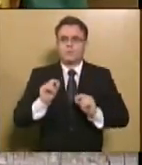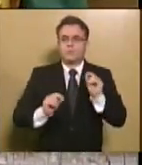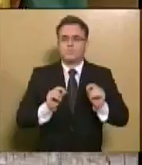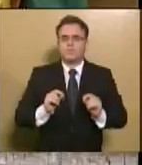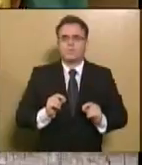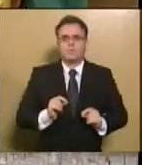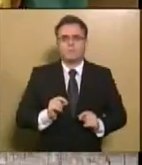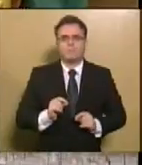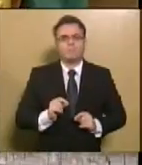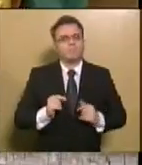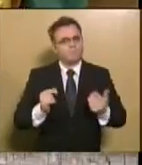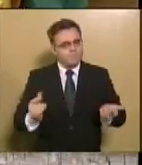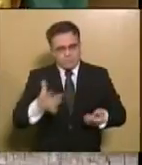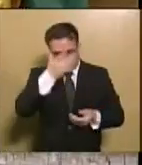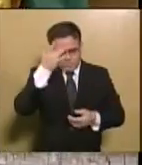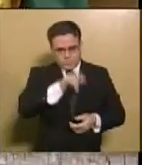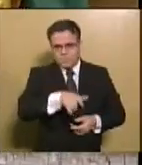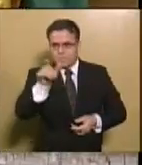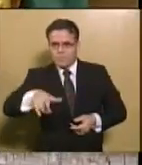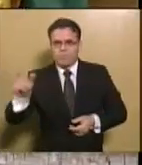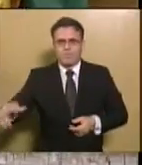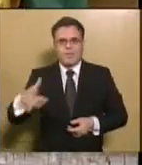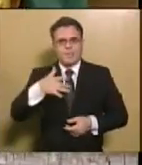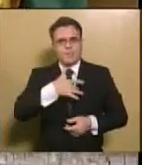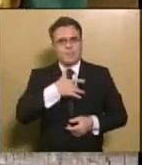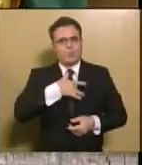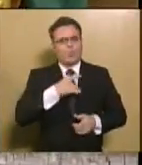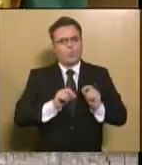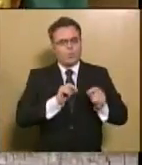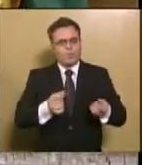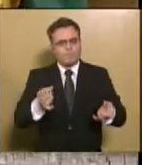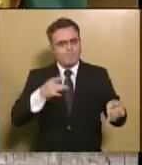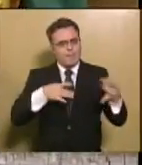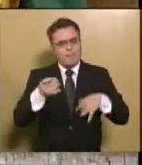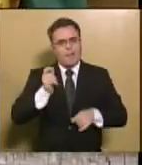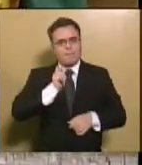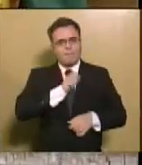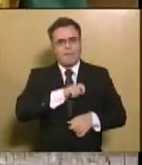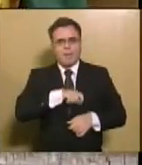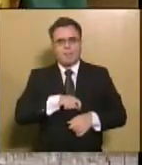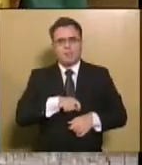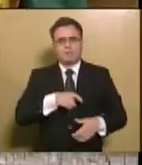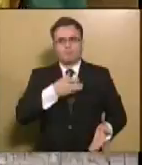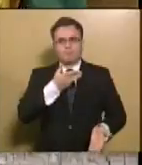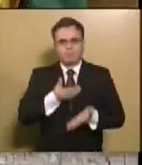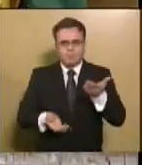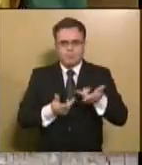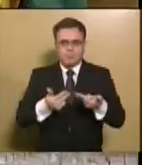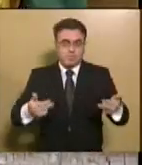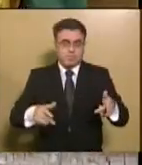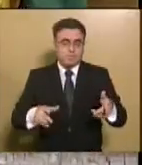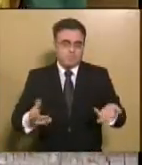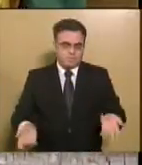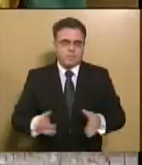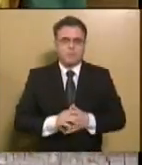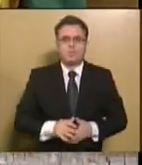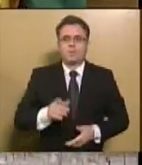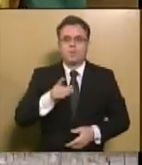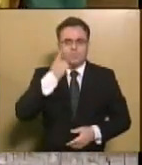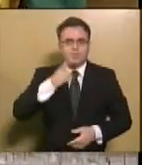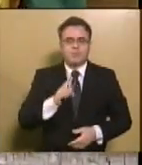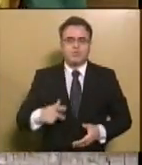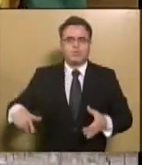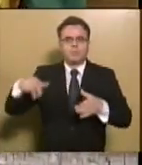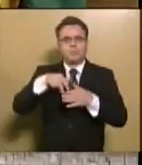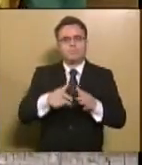humano tem sido um laboratório de maldade, uma destruição da vida, da família e dos valores. O deputado Agostinho Ribeiro ocupou a tribuna, saudando os presentes e em seguida